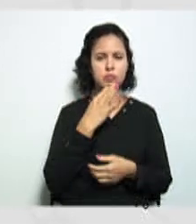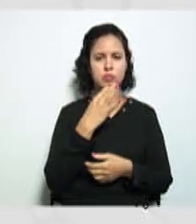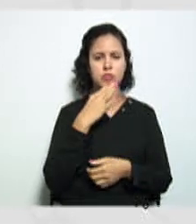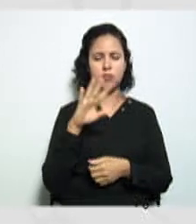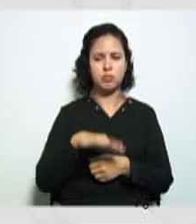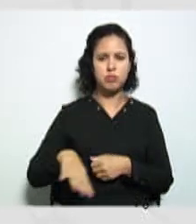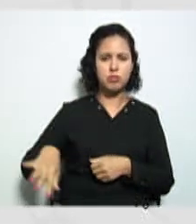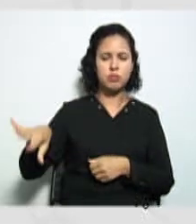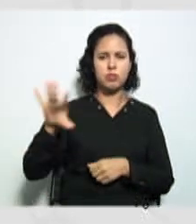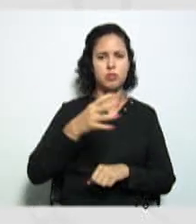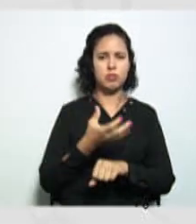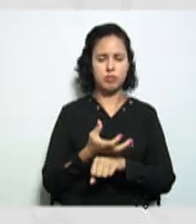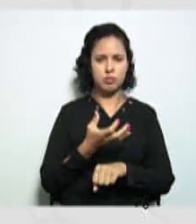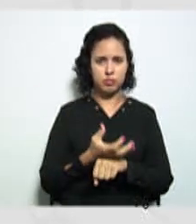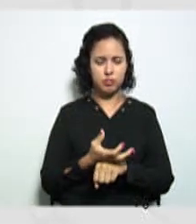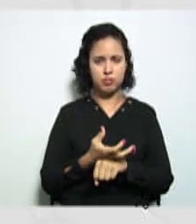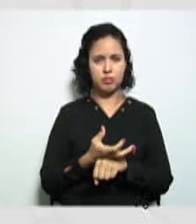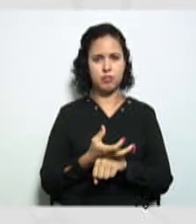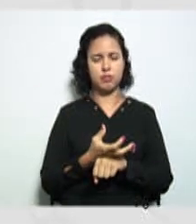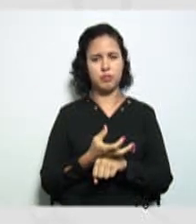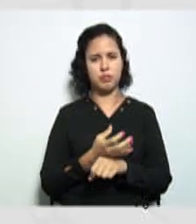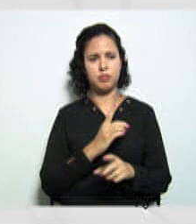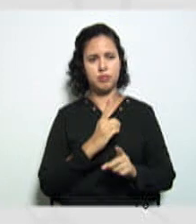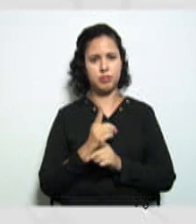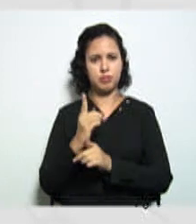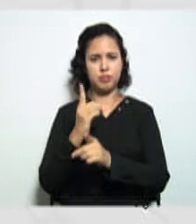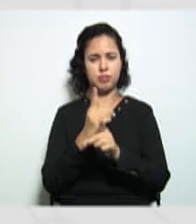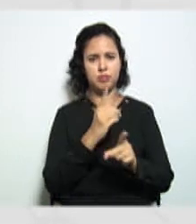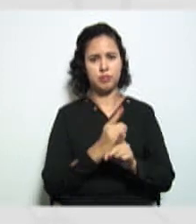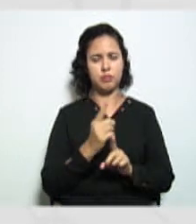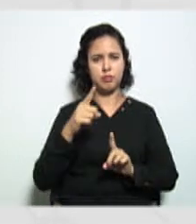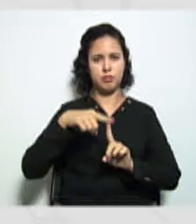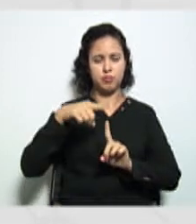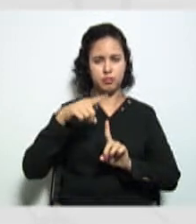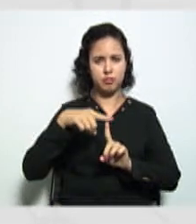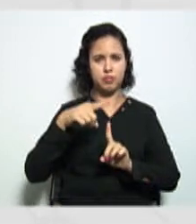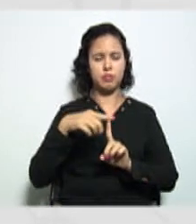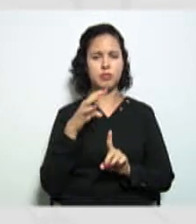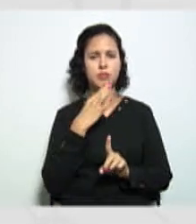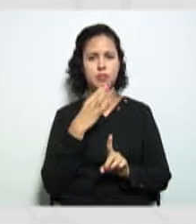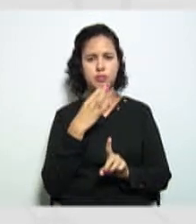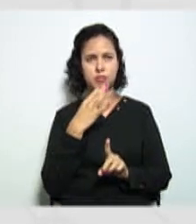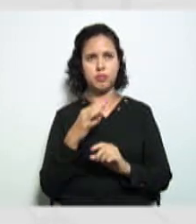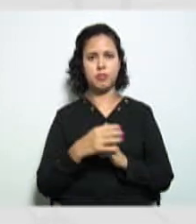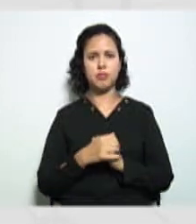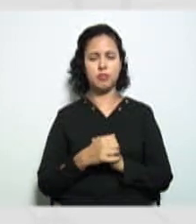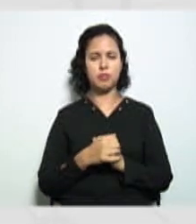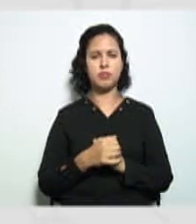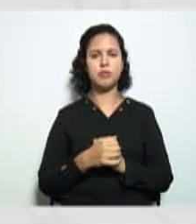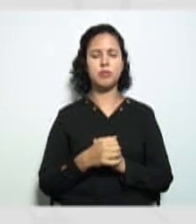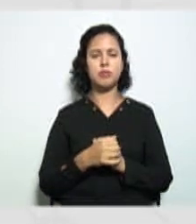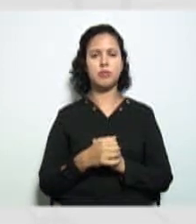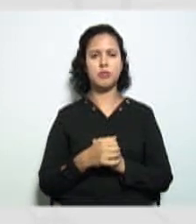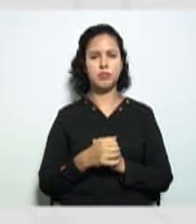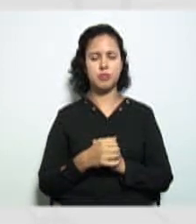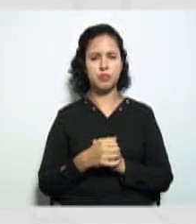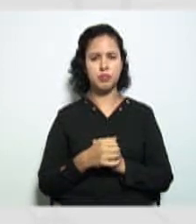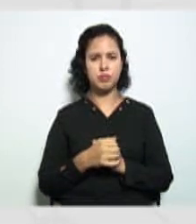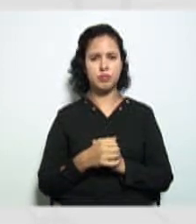campos disciplinares, identificar tipos de conhecimento. Identificar os tipos de